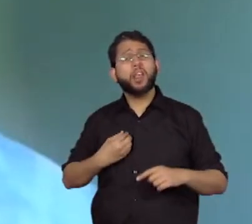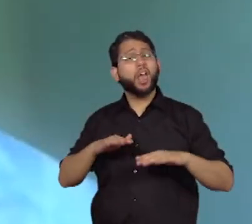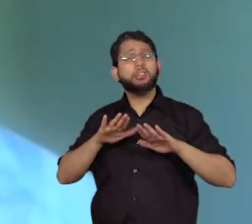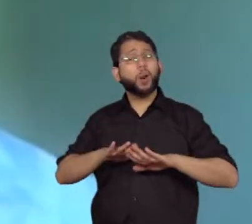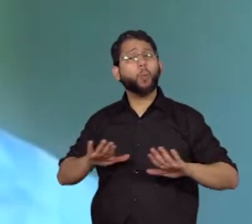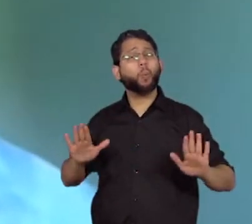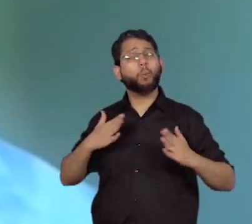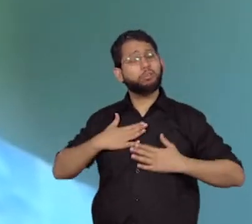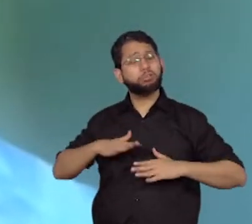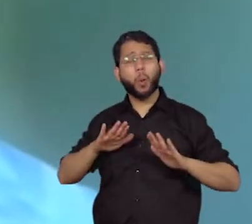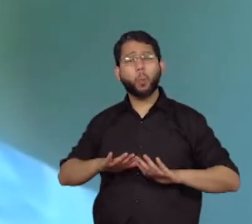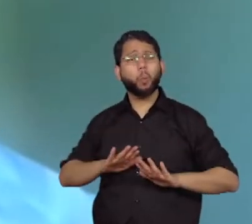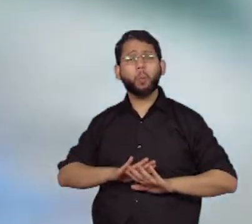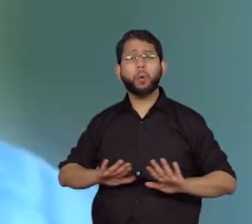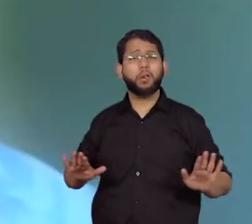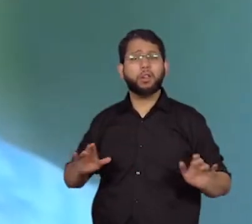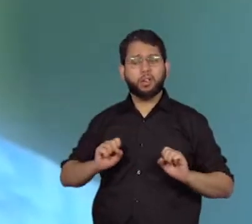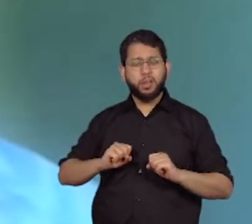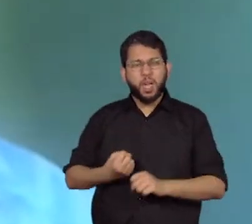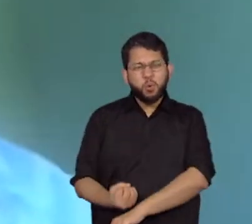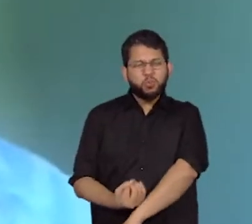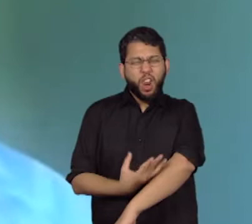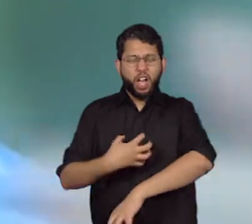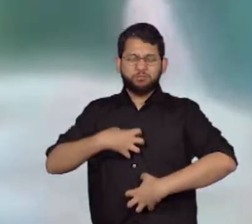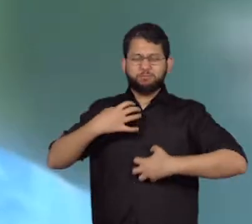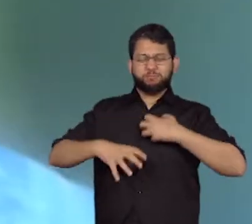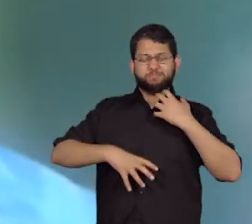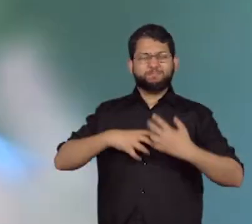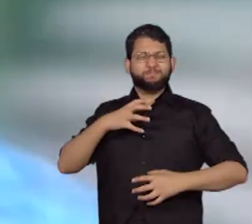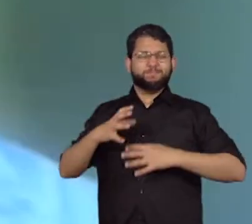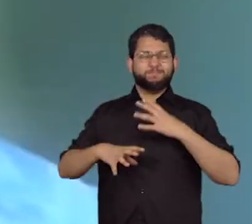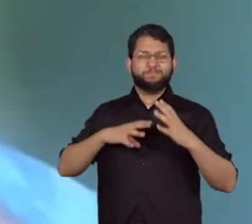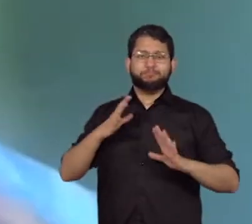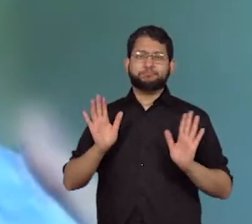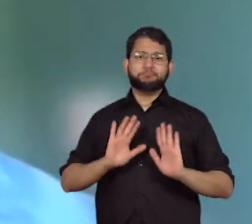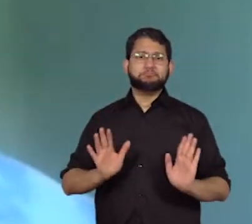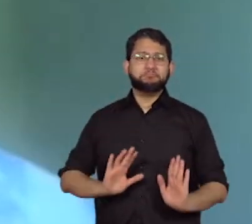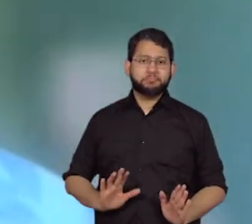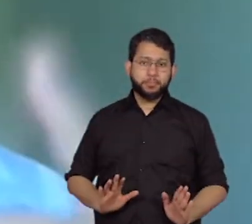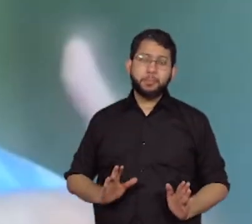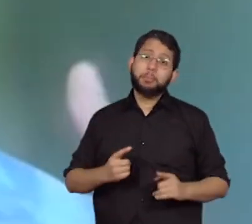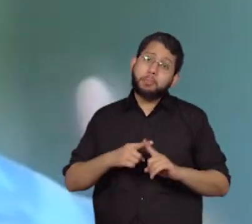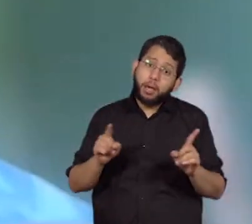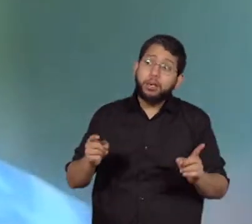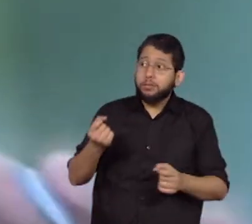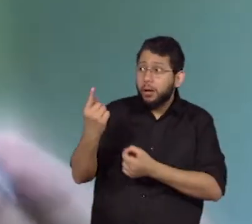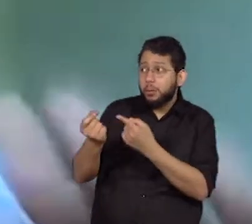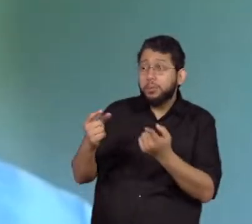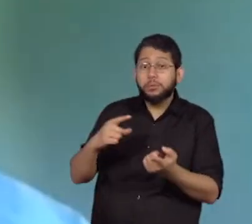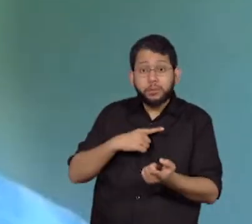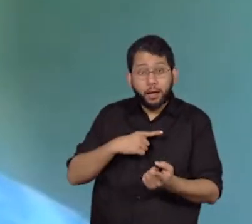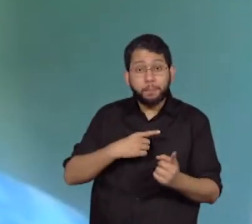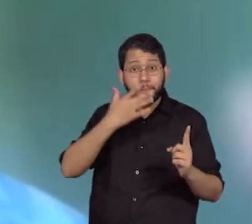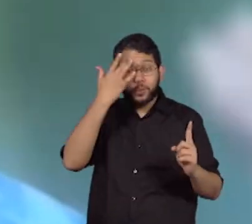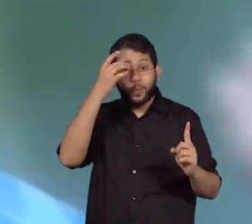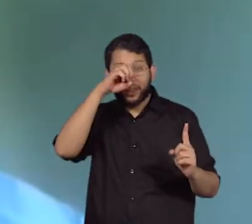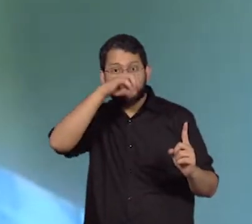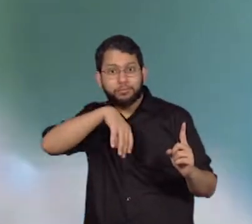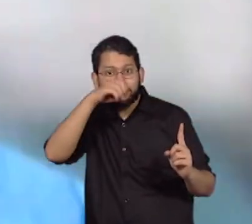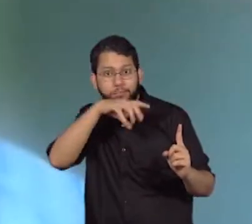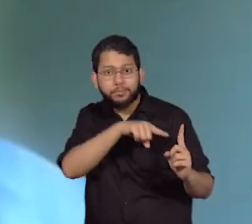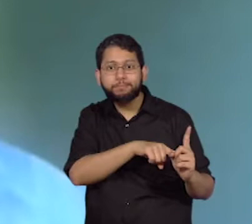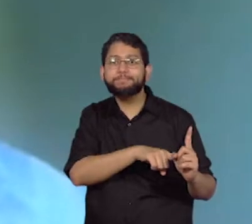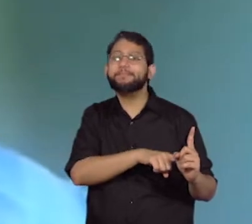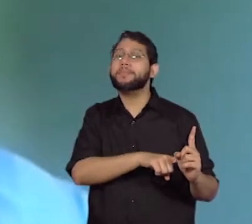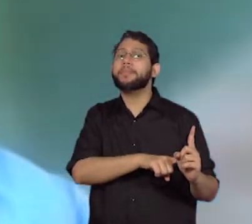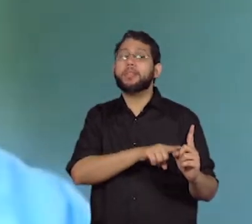desgaste emocional. Mas eu acho que, para mim, a grande mudança foi essa. É uma via de mão dupla, de você, como produtor de